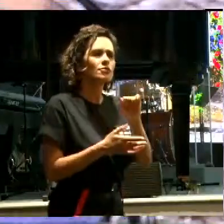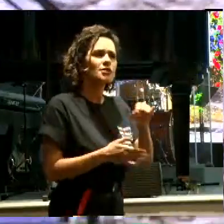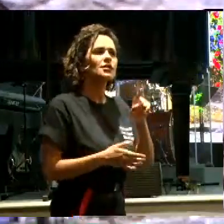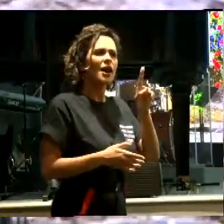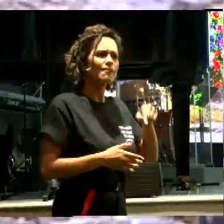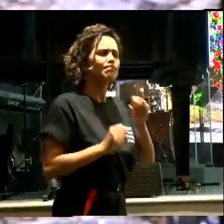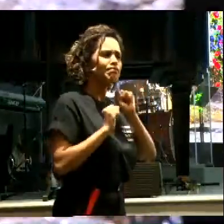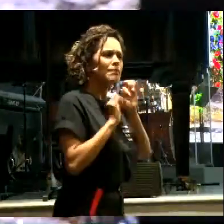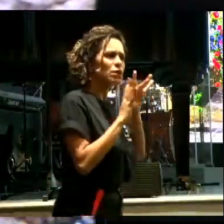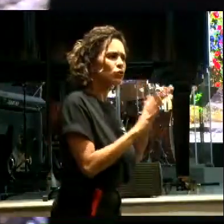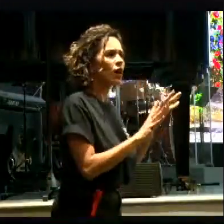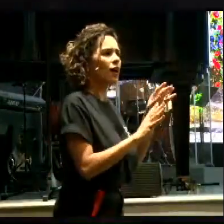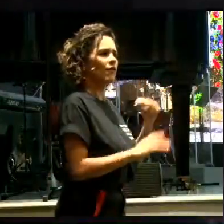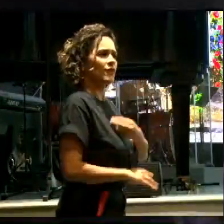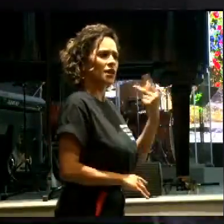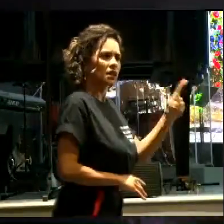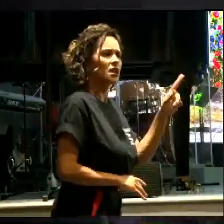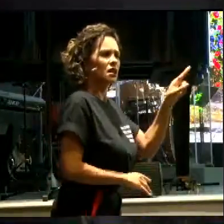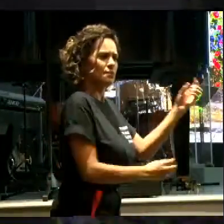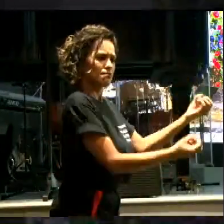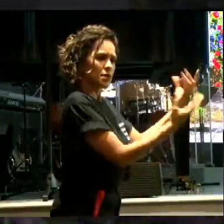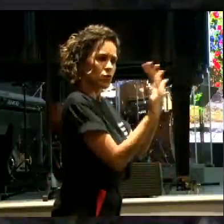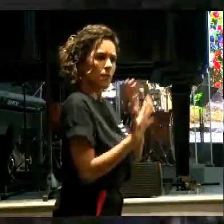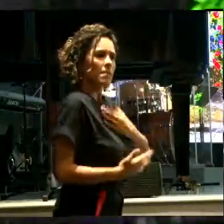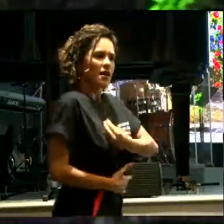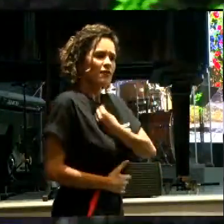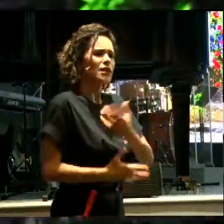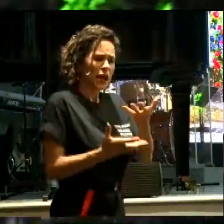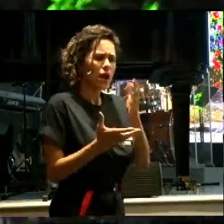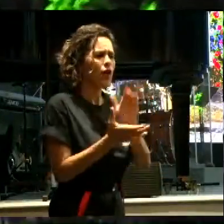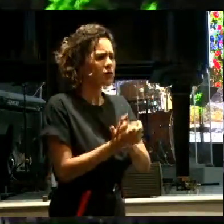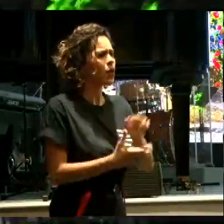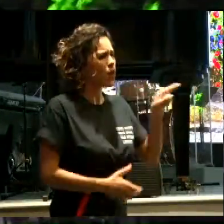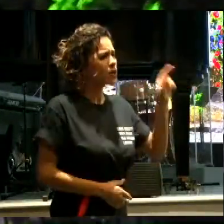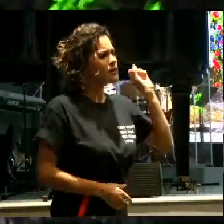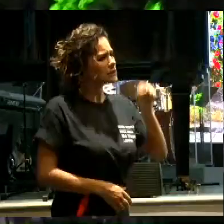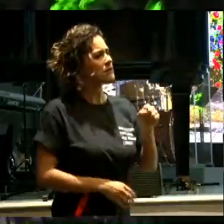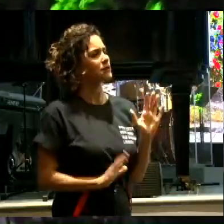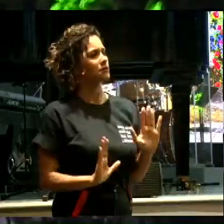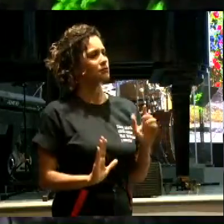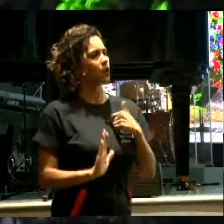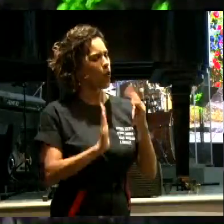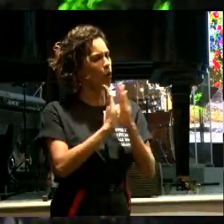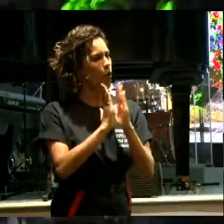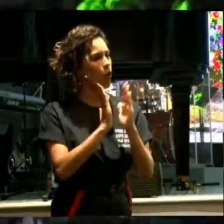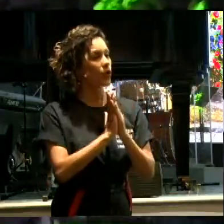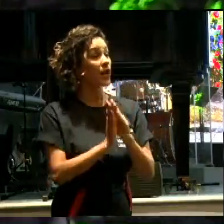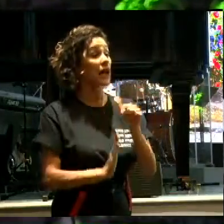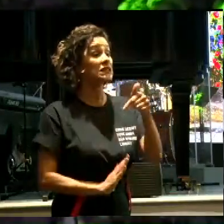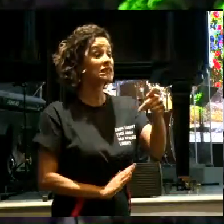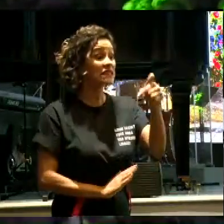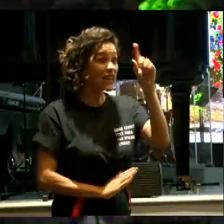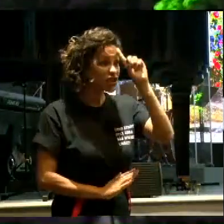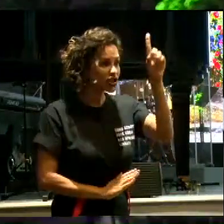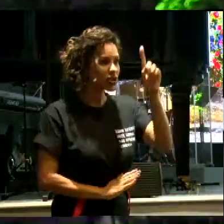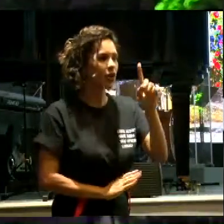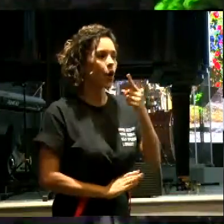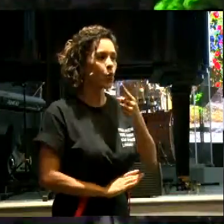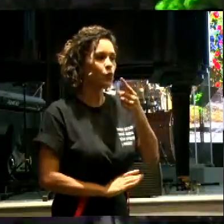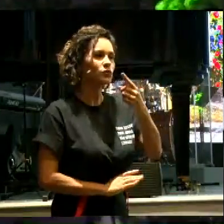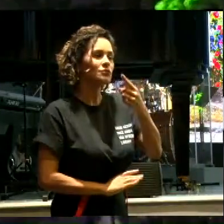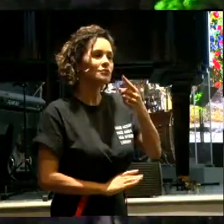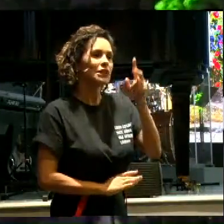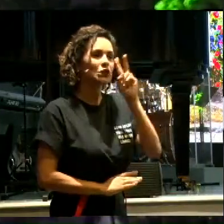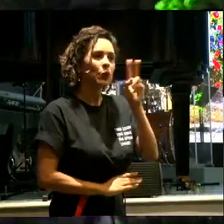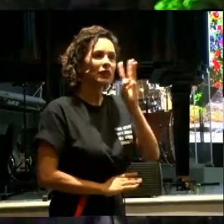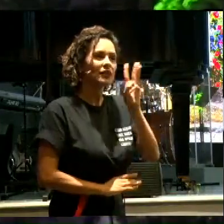homem, e esse homem benção na minha vida, eu quero esse homem. Pois bem, no 7º dia, cravado, estou